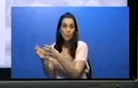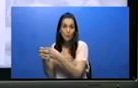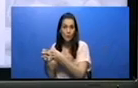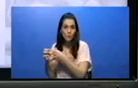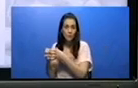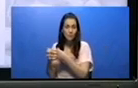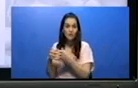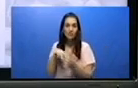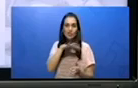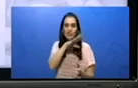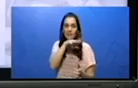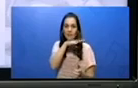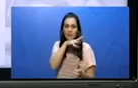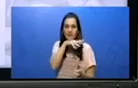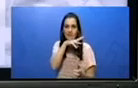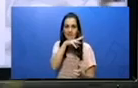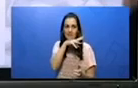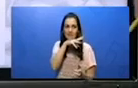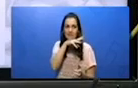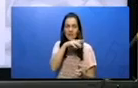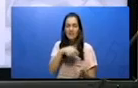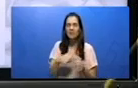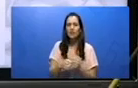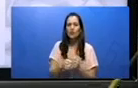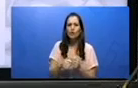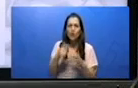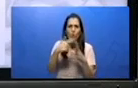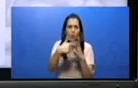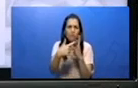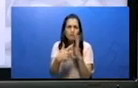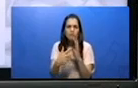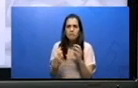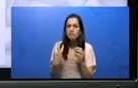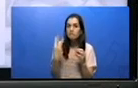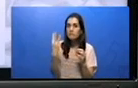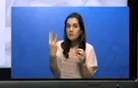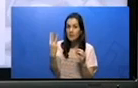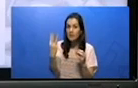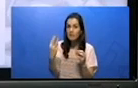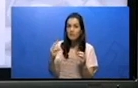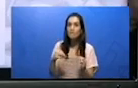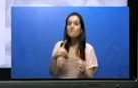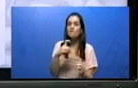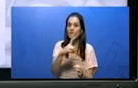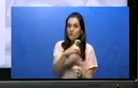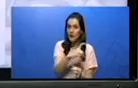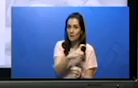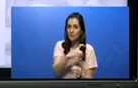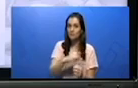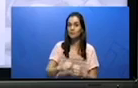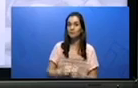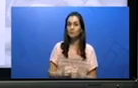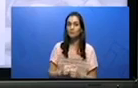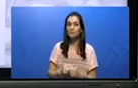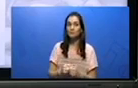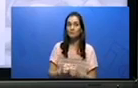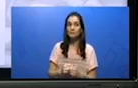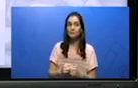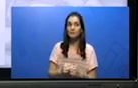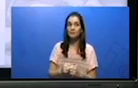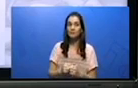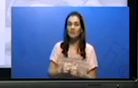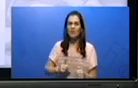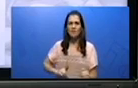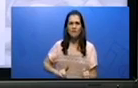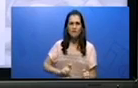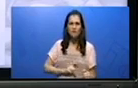9 grupos de animais, 3 são constituídos de vermes, ou seja, os plateumintos, ou seja,